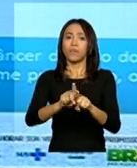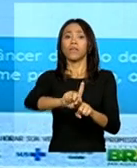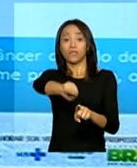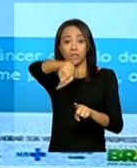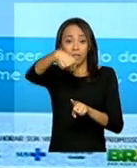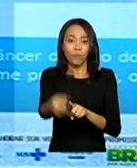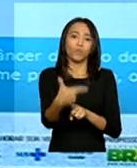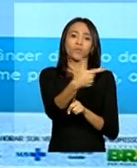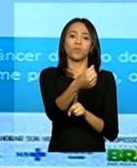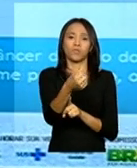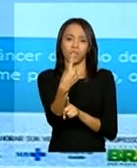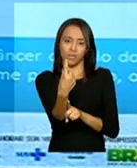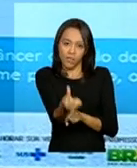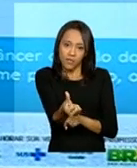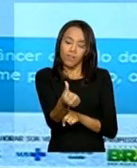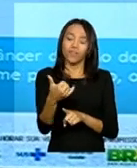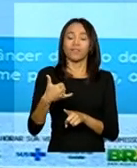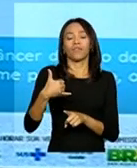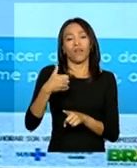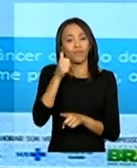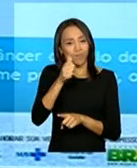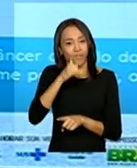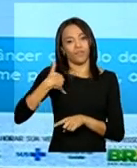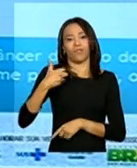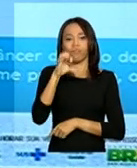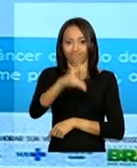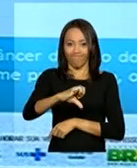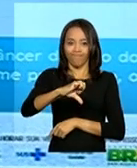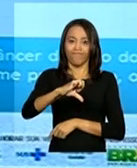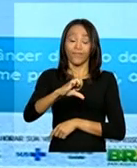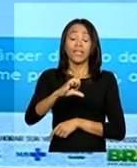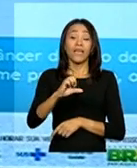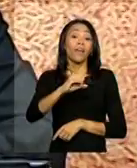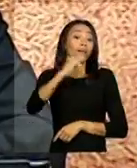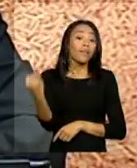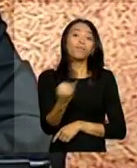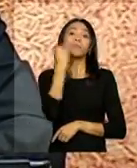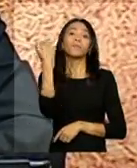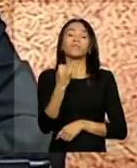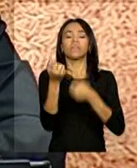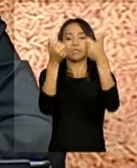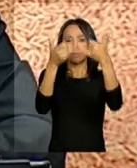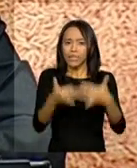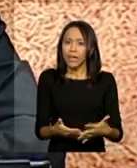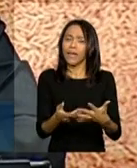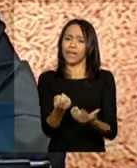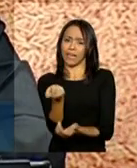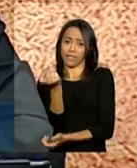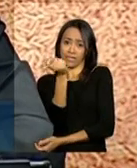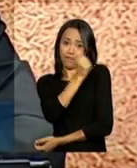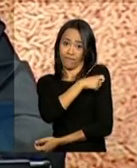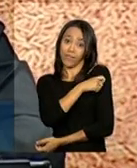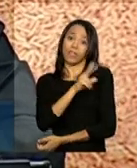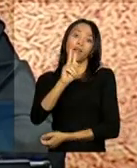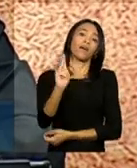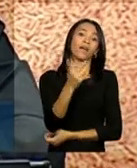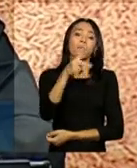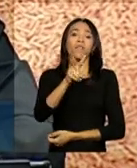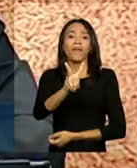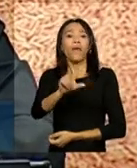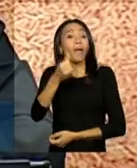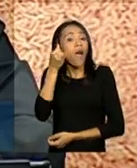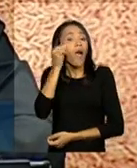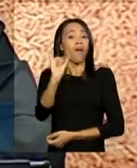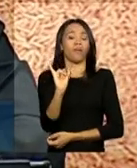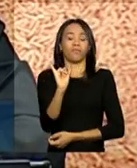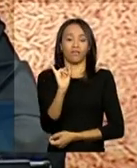2016 as meninas de 9 anos é importante ressaltar que a vacina do HPV é uma vacina de prevenção contra o